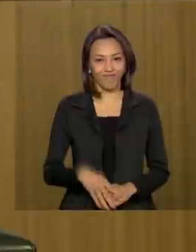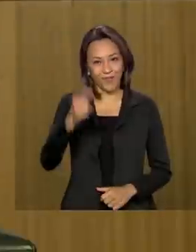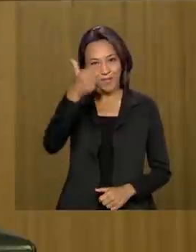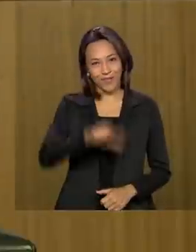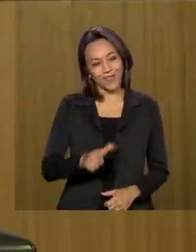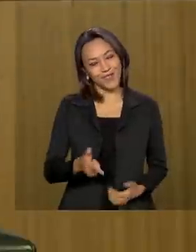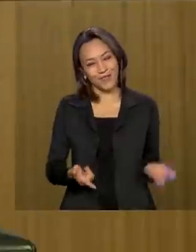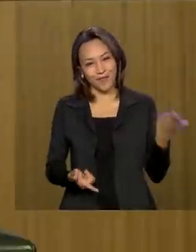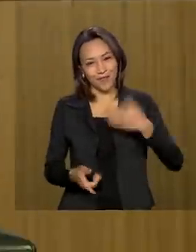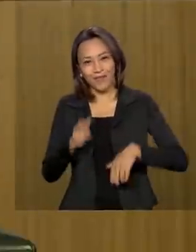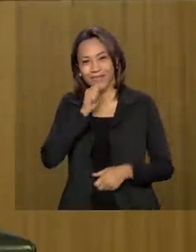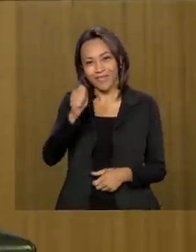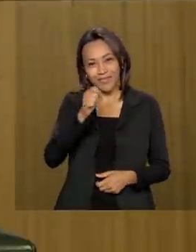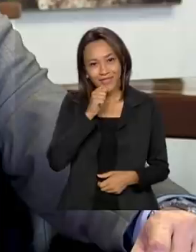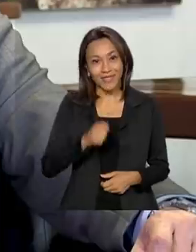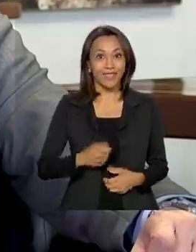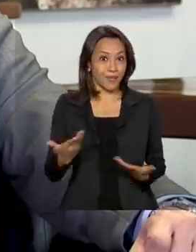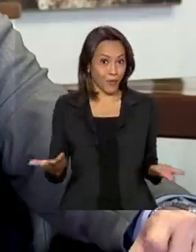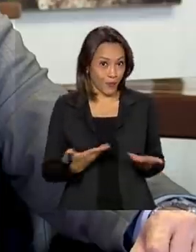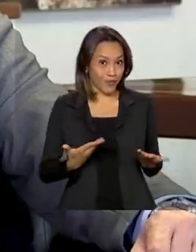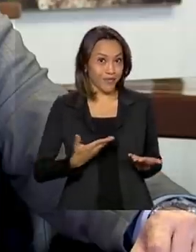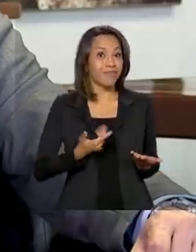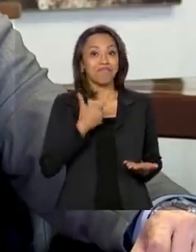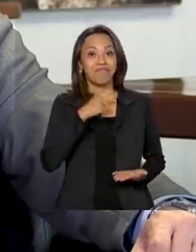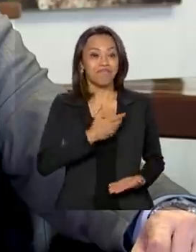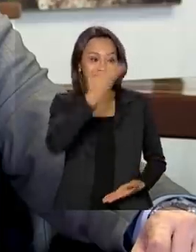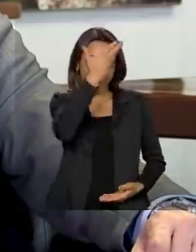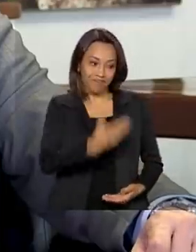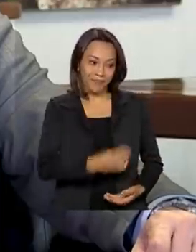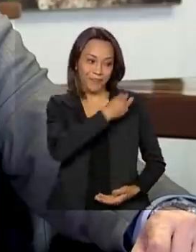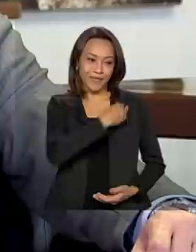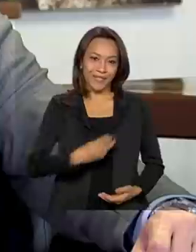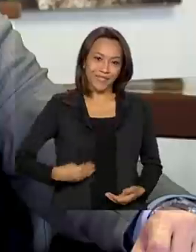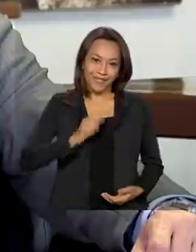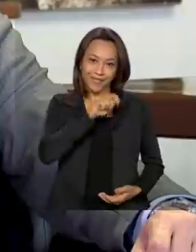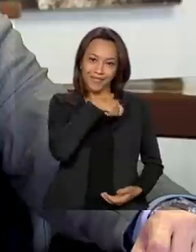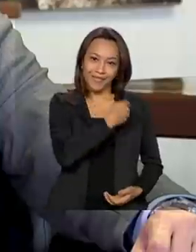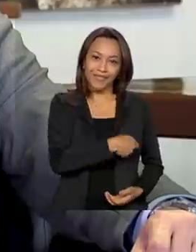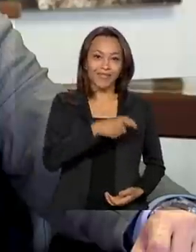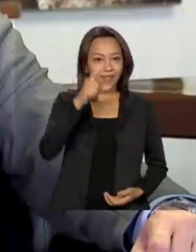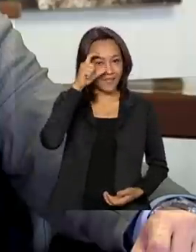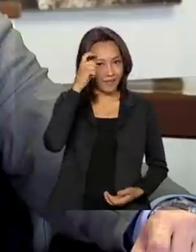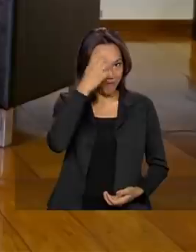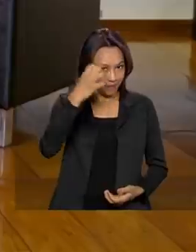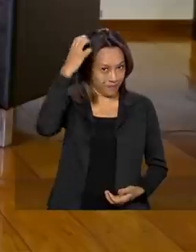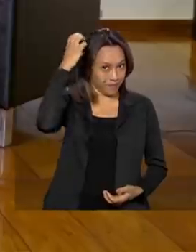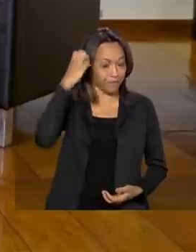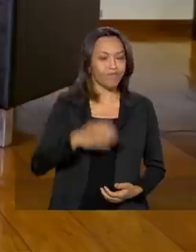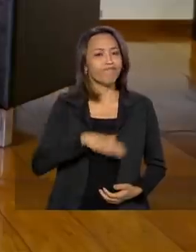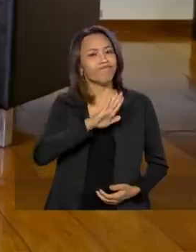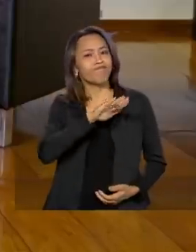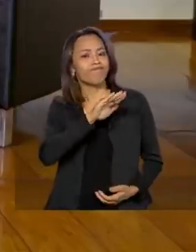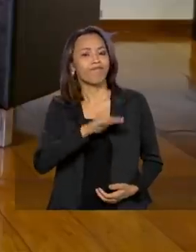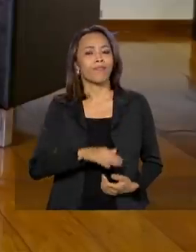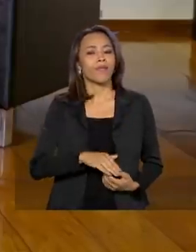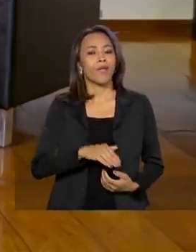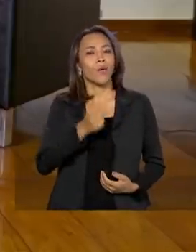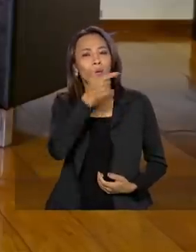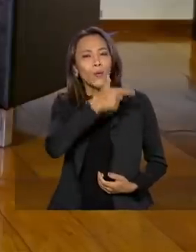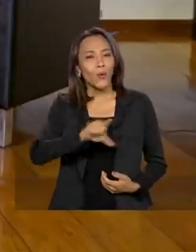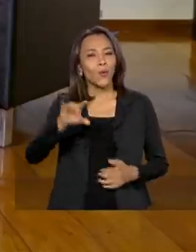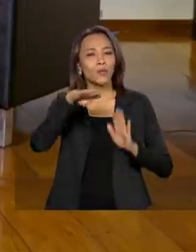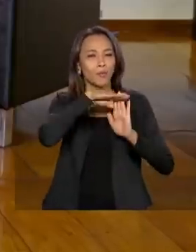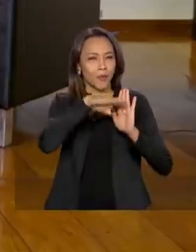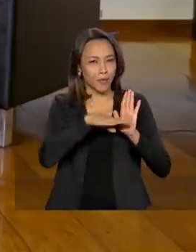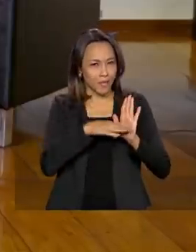Voltamos com o Brasil em Pauta, o entrevistado é o ministro do Meio Ambiente, Ricardo Salles. Ministro, um outro programa que eu vejo como um